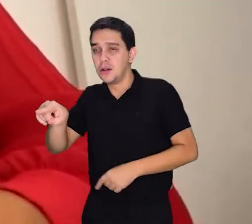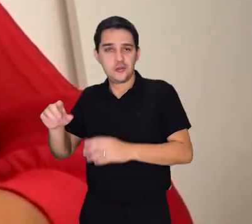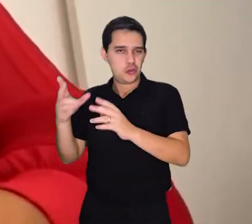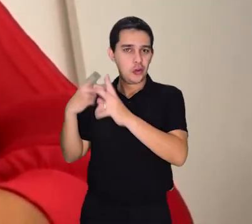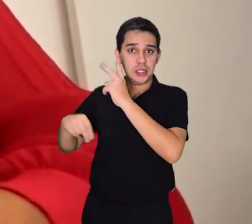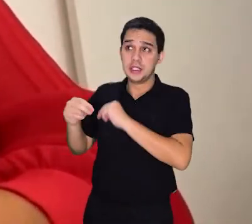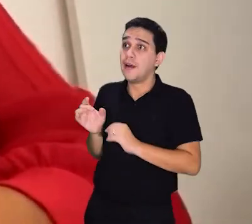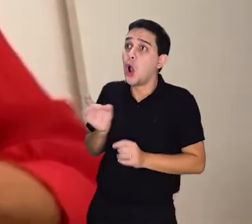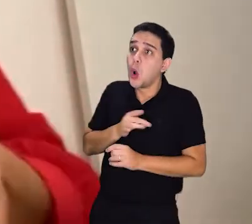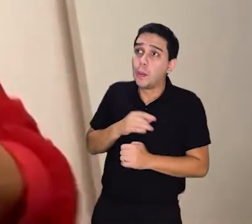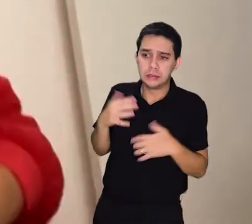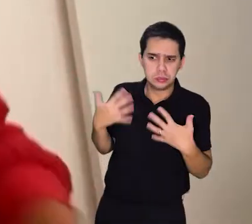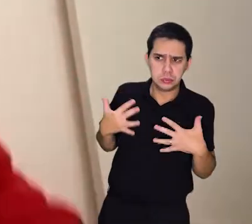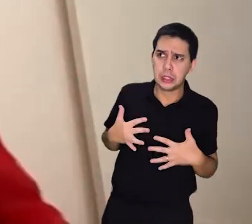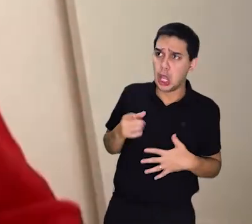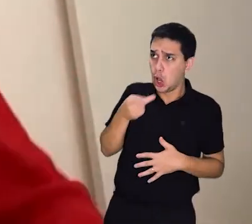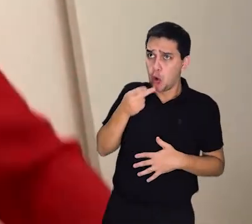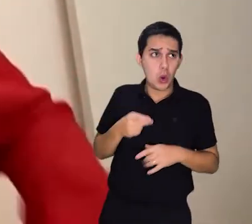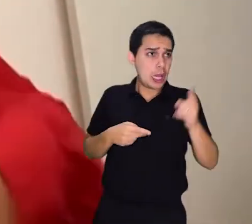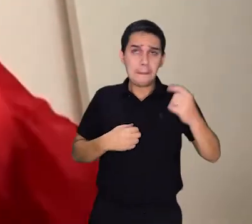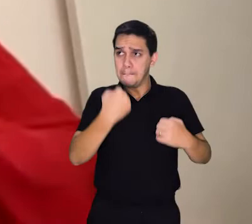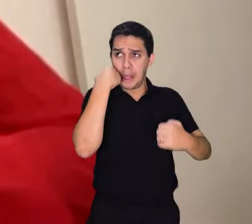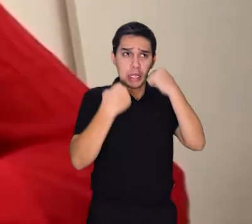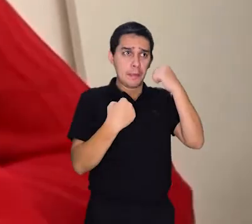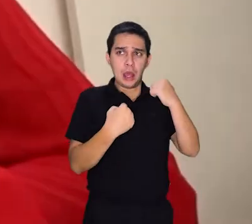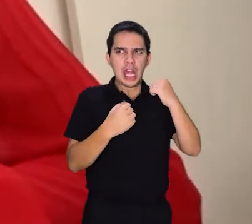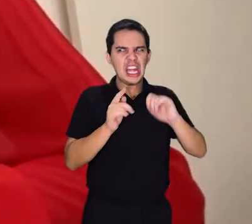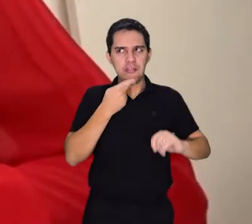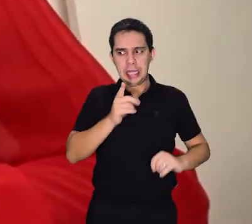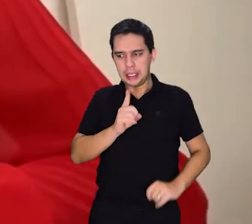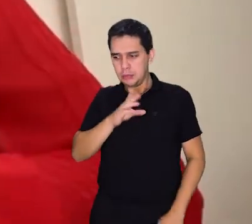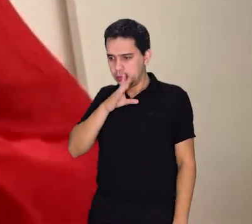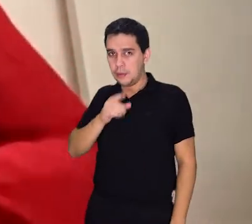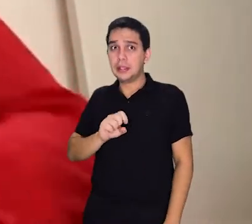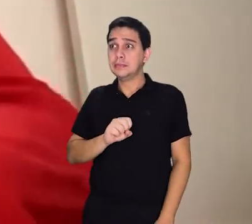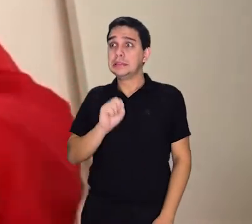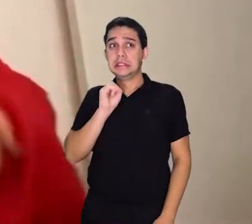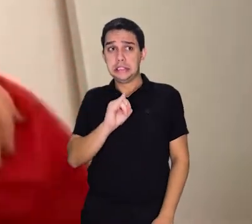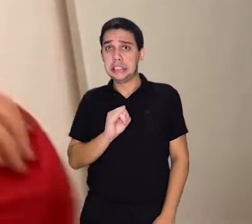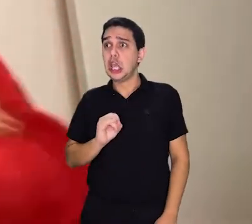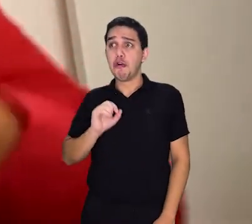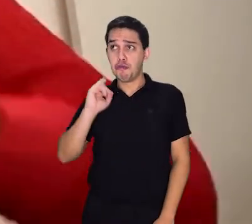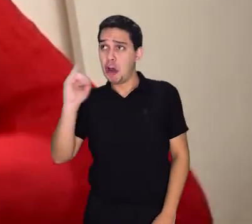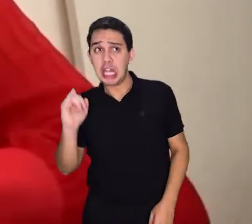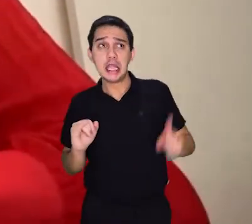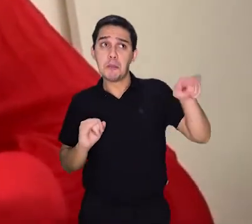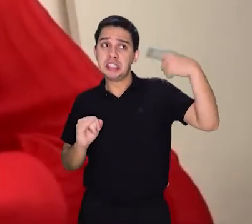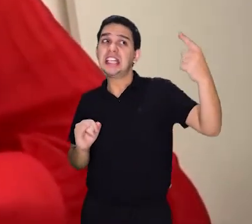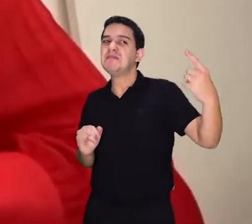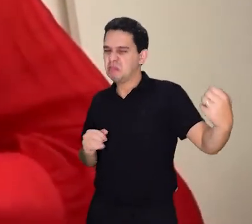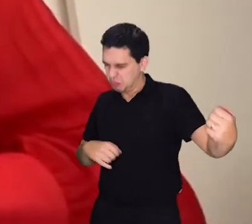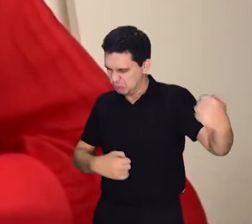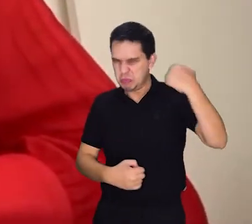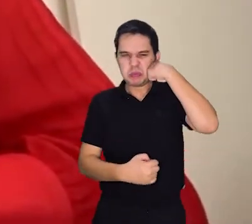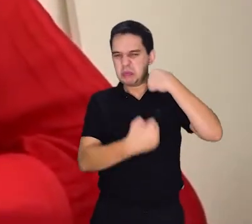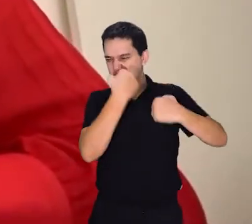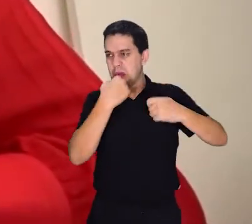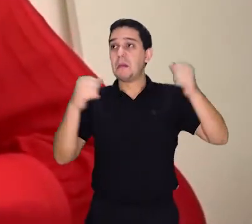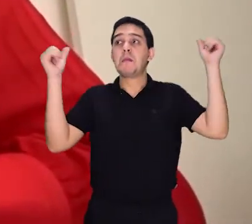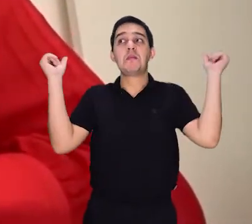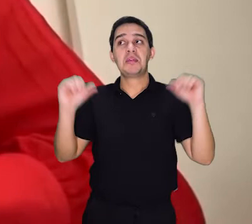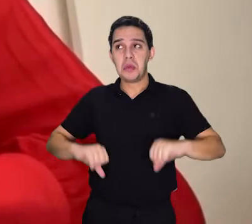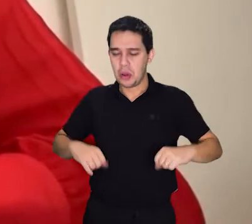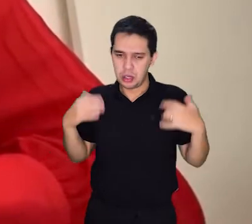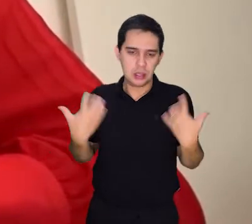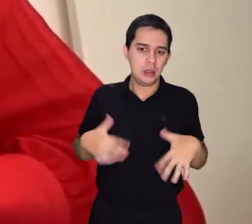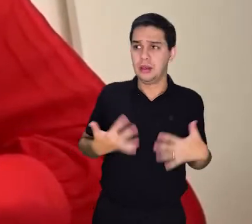seus depoimentos, alguns preferiram não falar, disseram que não falariam, que tinham medo de falar e